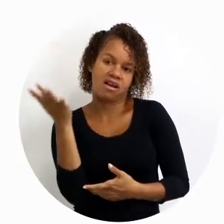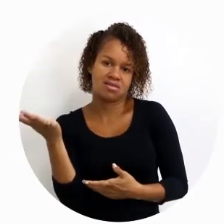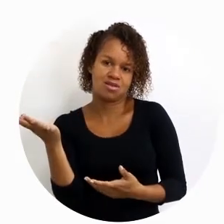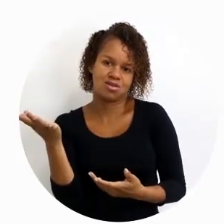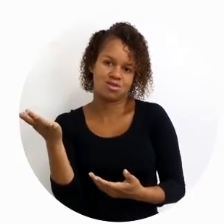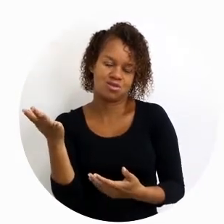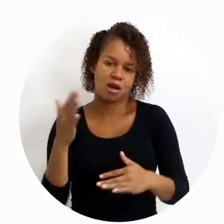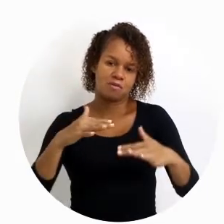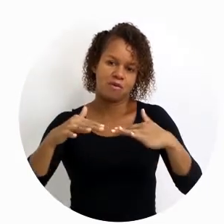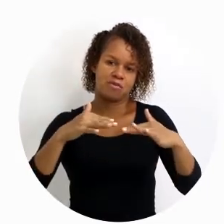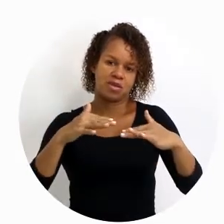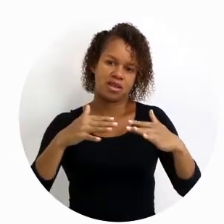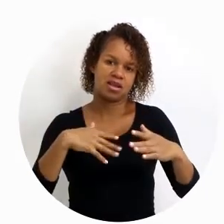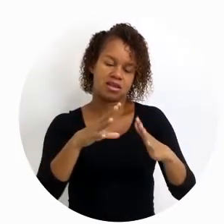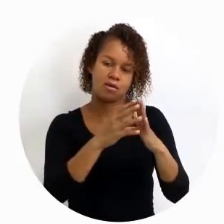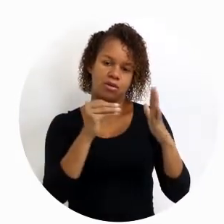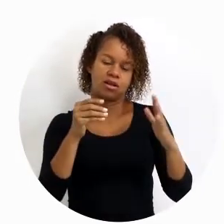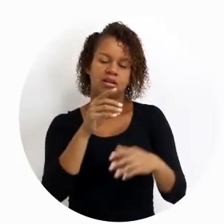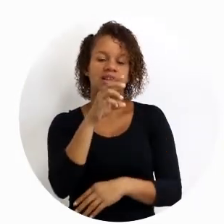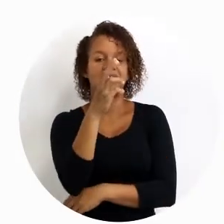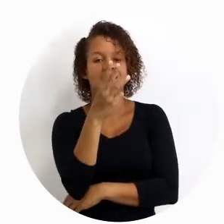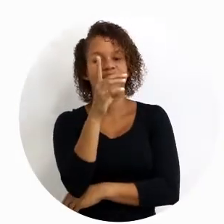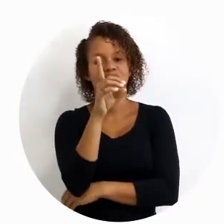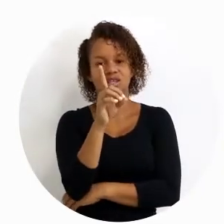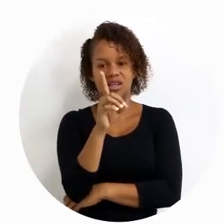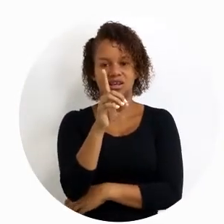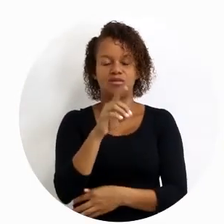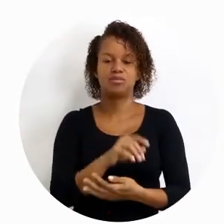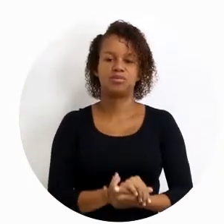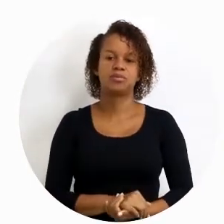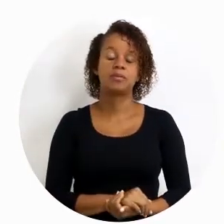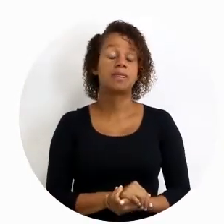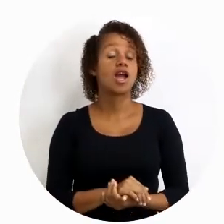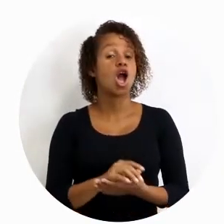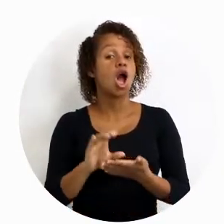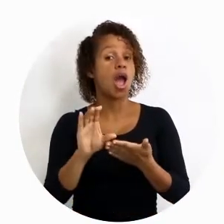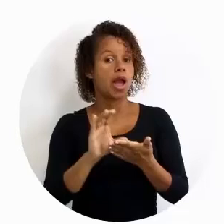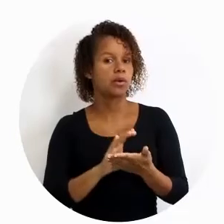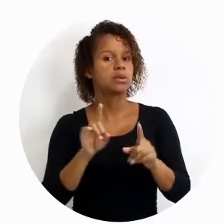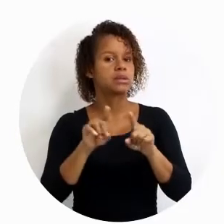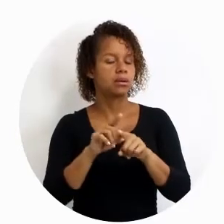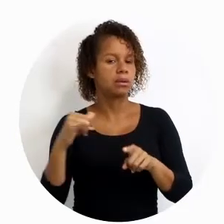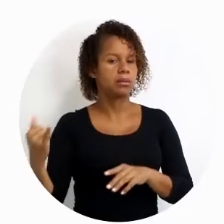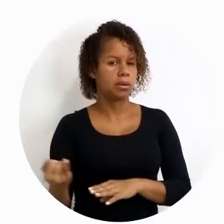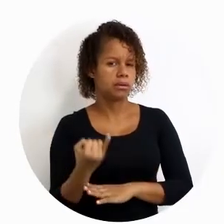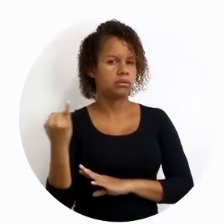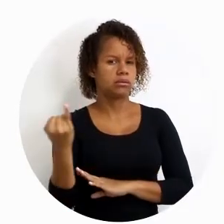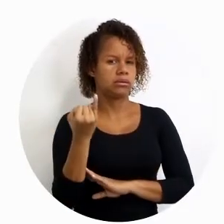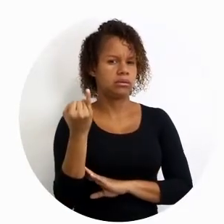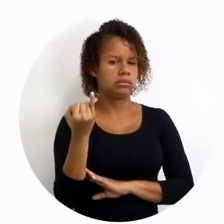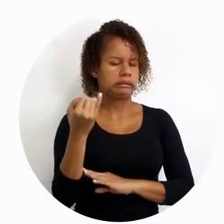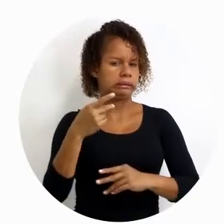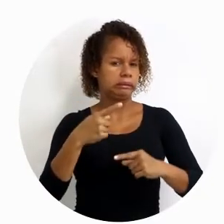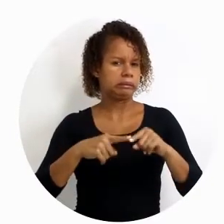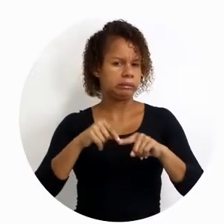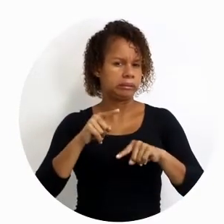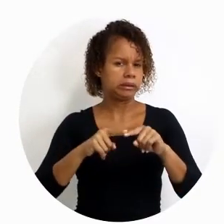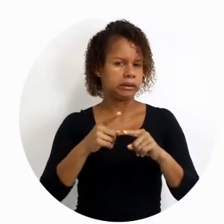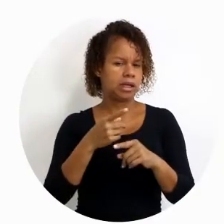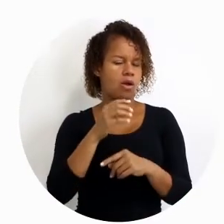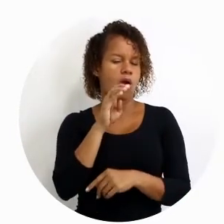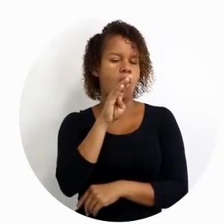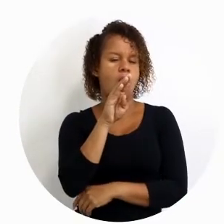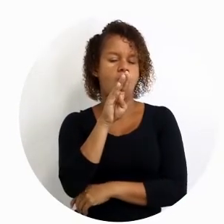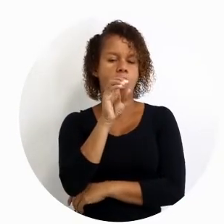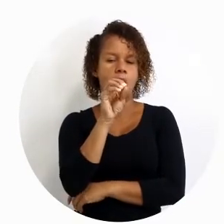mais dinâmico a movimentação no modelo 3D. Outro recurso extremamente importante dessa paleta